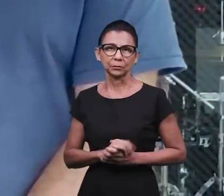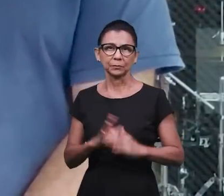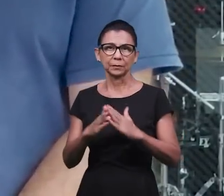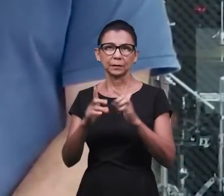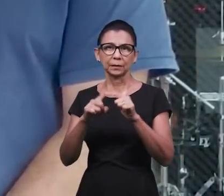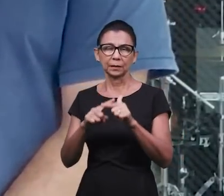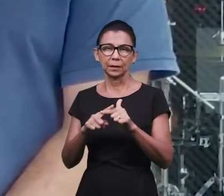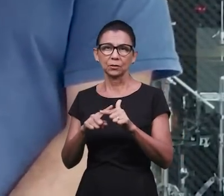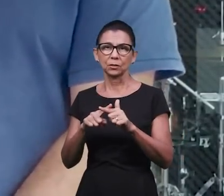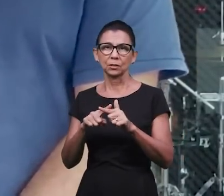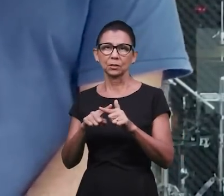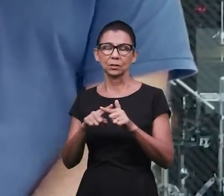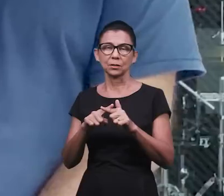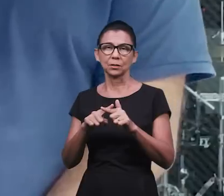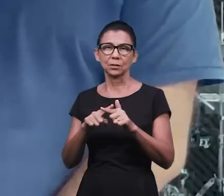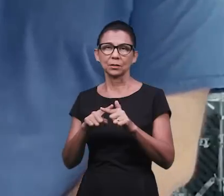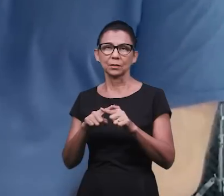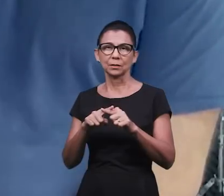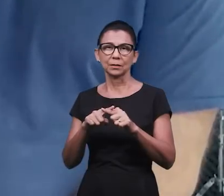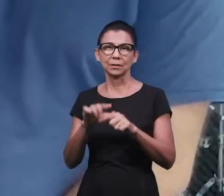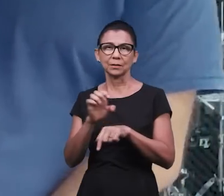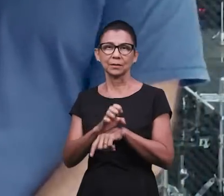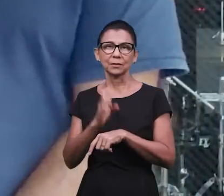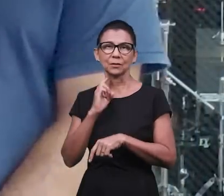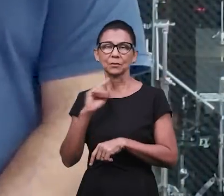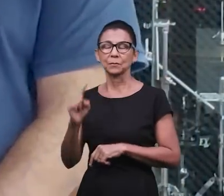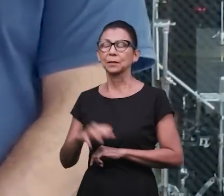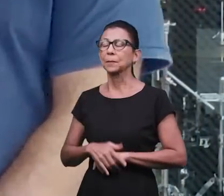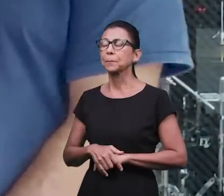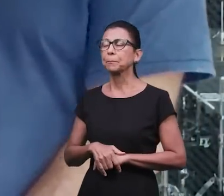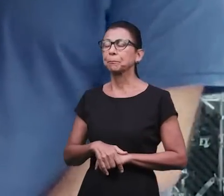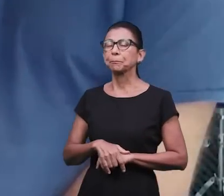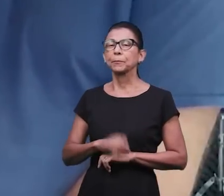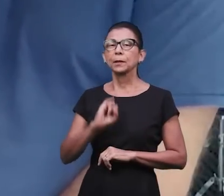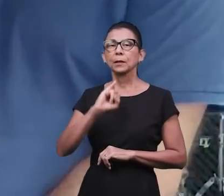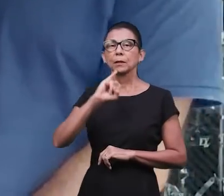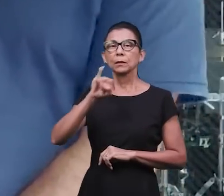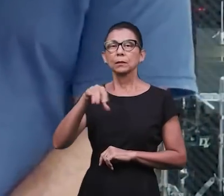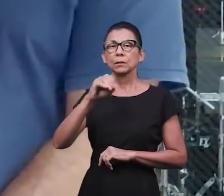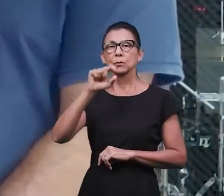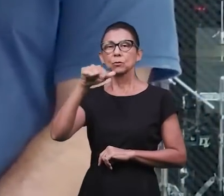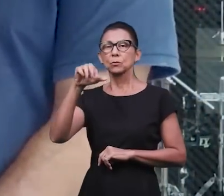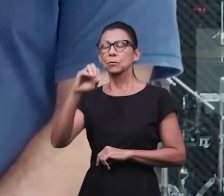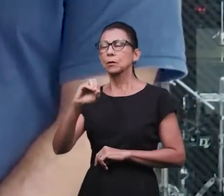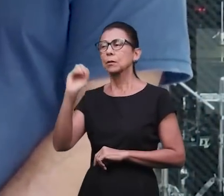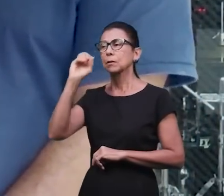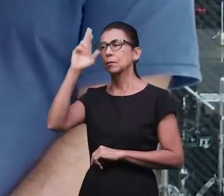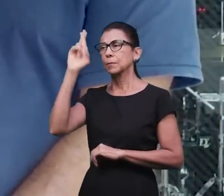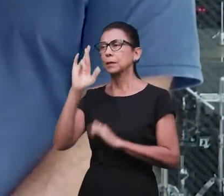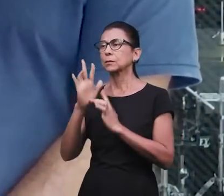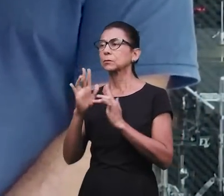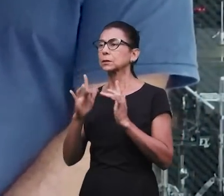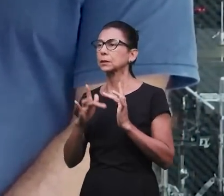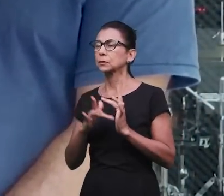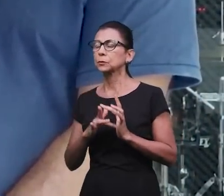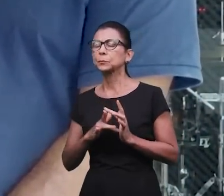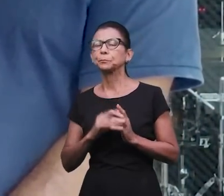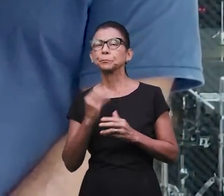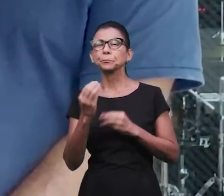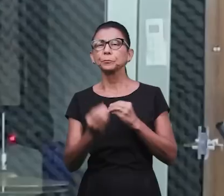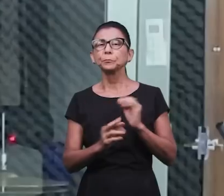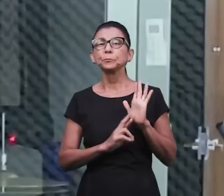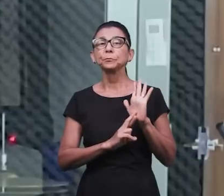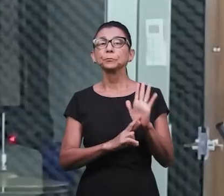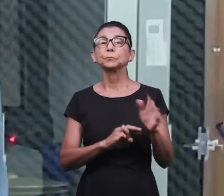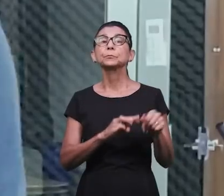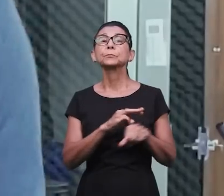Minas. João, a paz do Senhor. Paz do Senhor. Fale para nós um pouco dessa missão de estar ali representando o ministério naquela